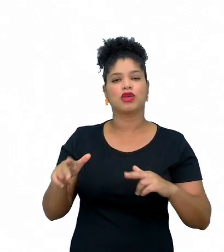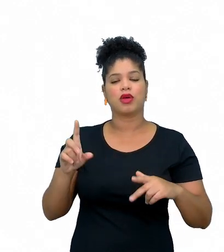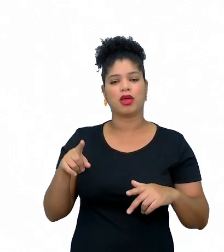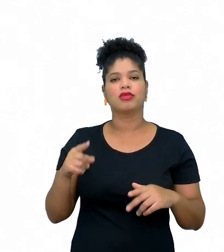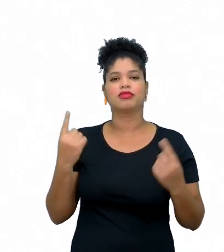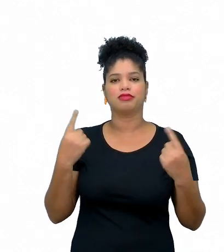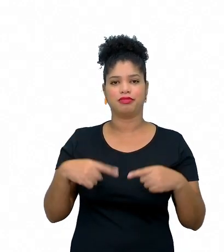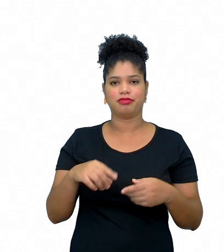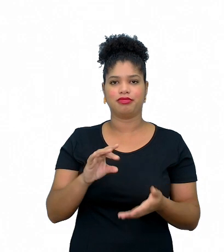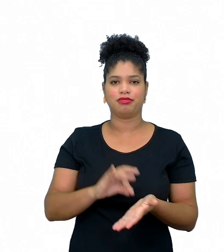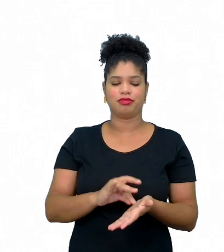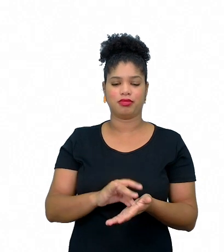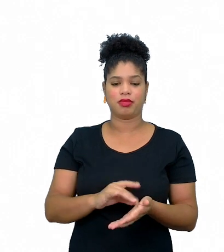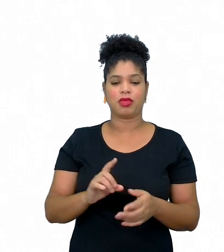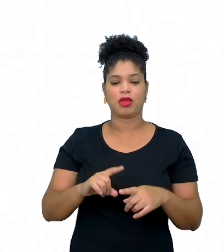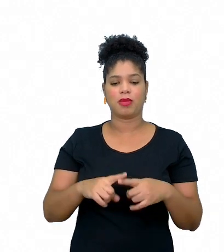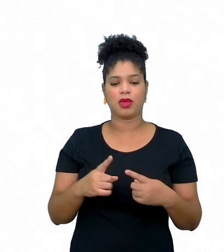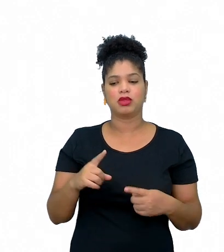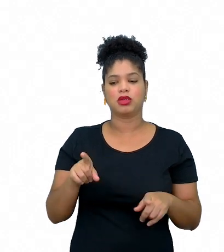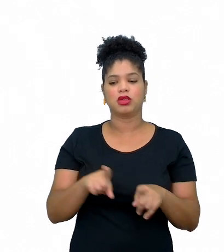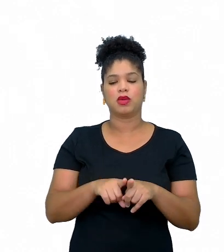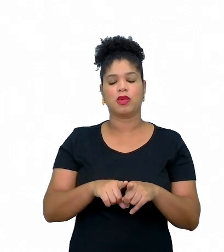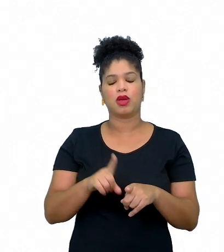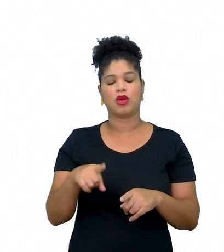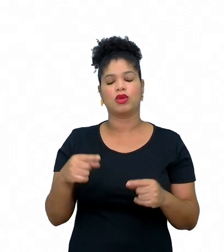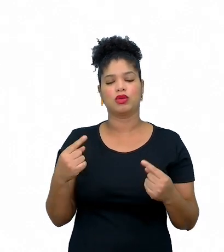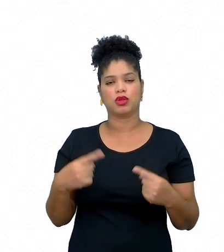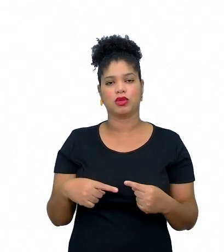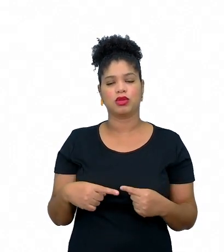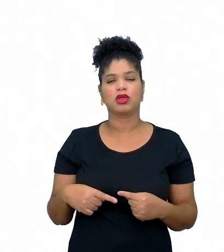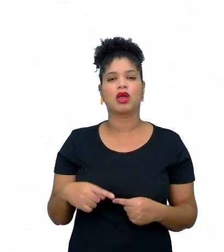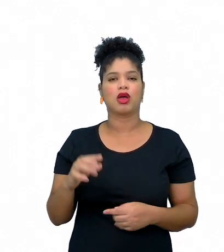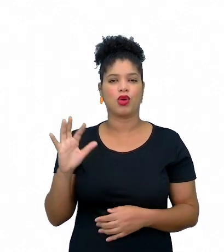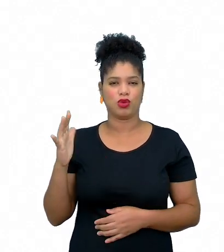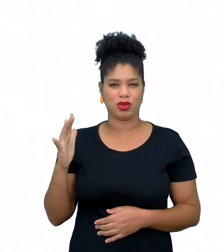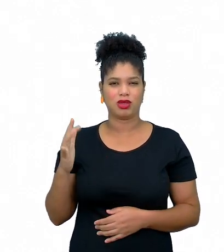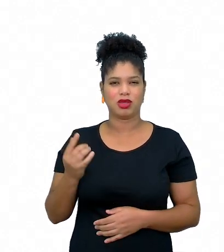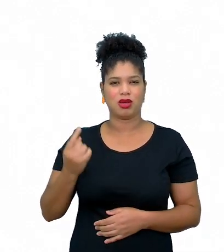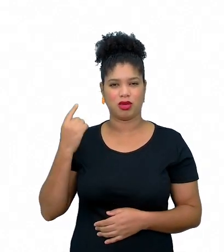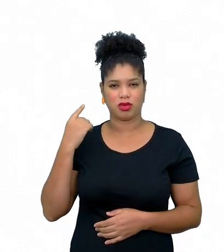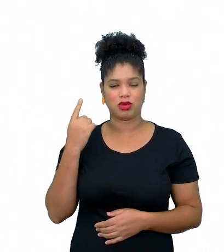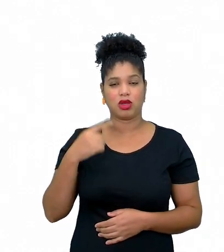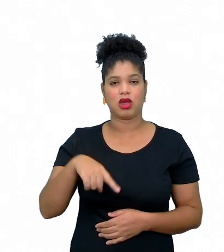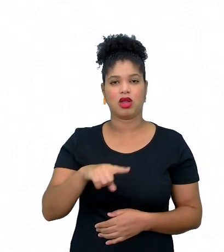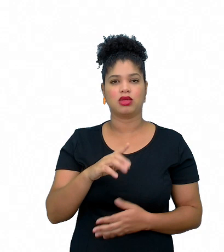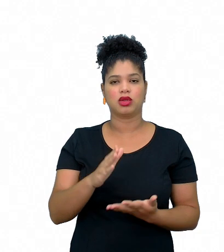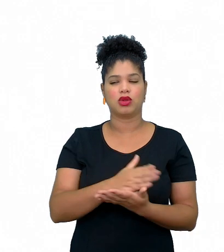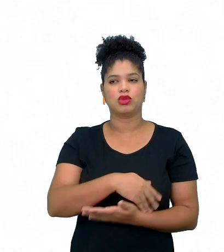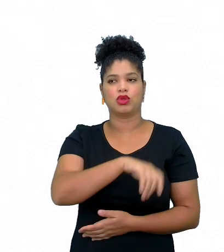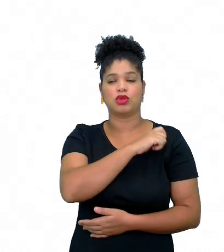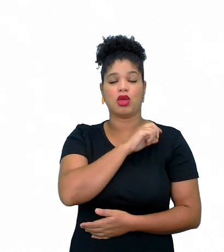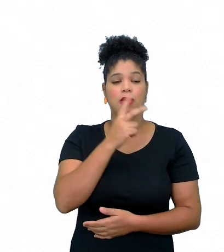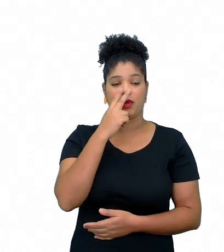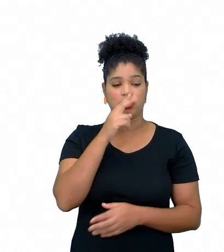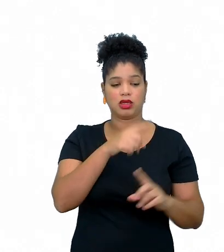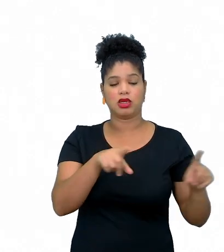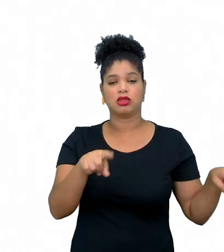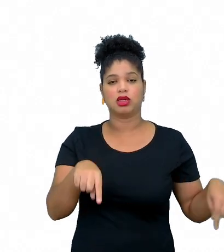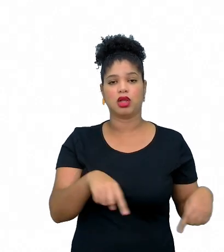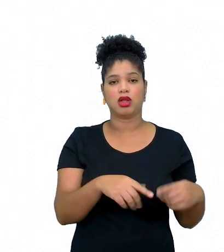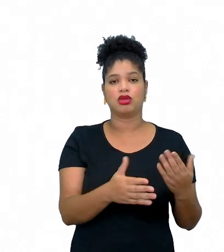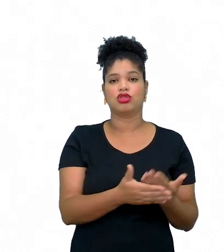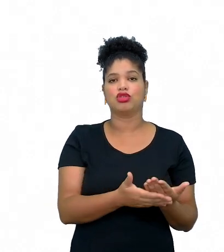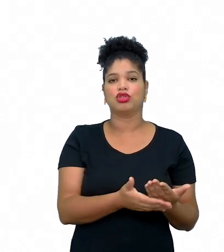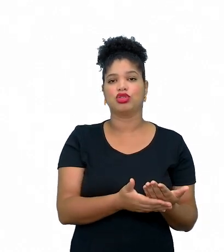desafio para ele, mas é um desafio também para aquela situação anterior, em que ele só via a sala de aula através